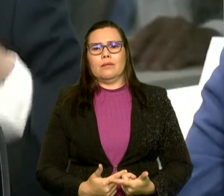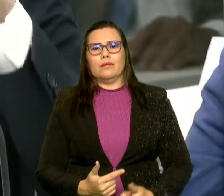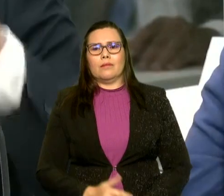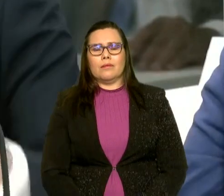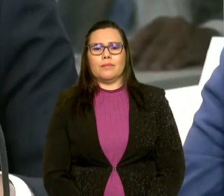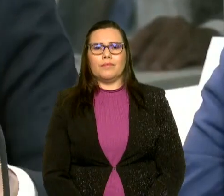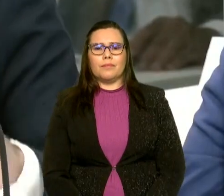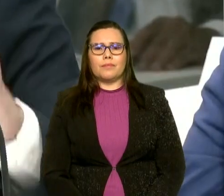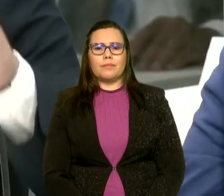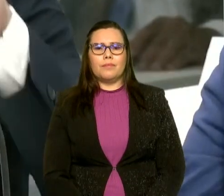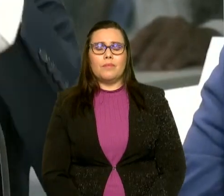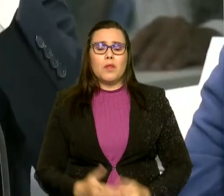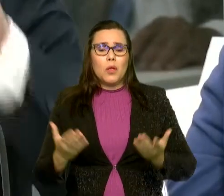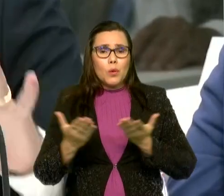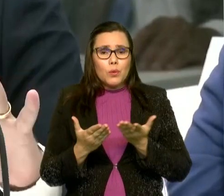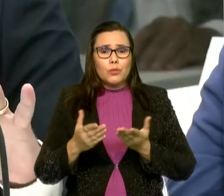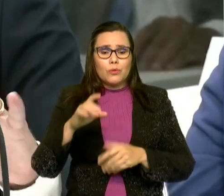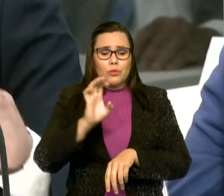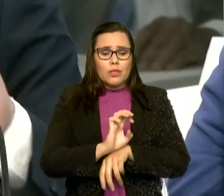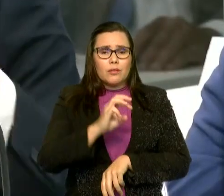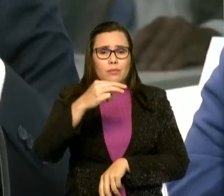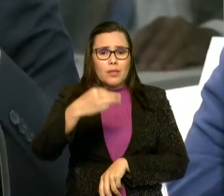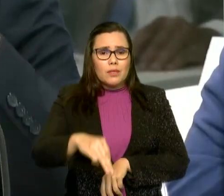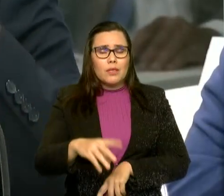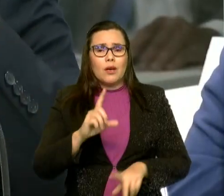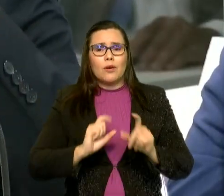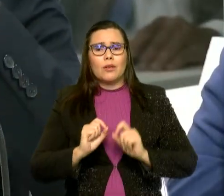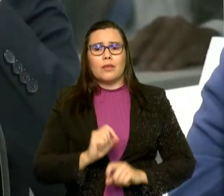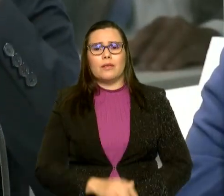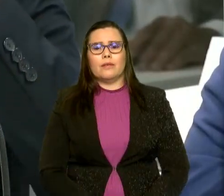com o Maranhão tendo